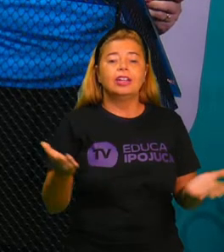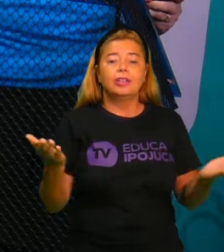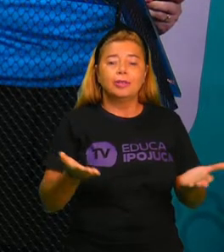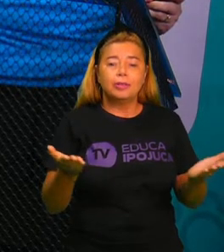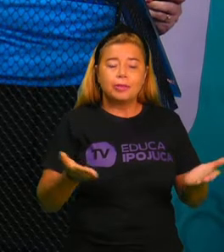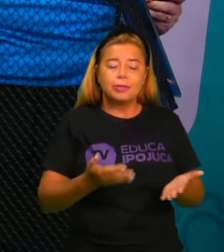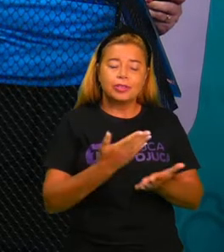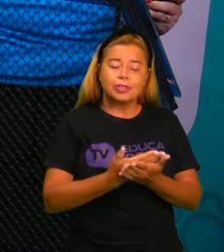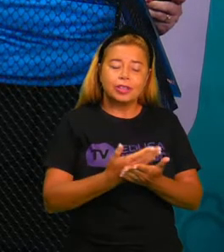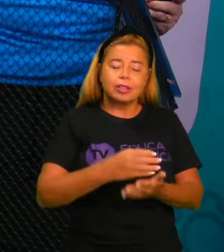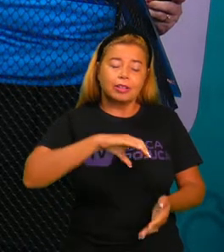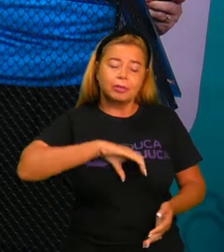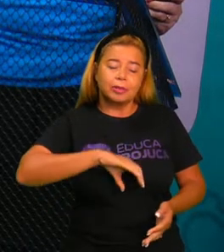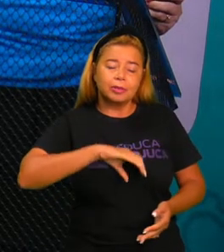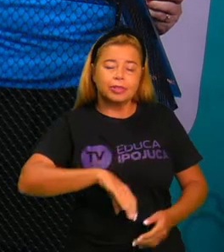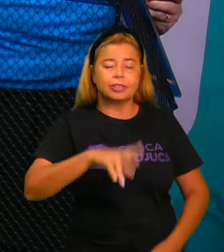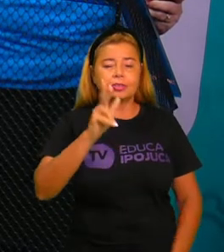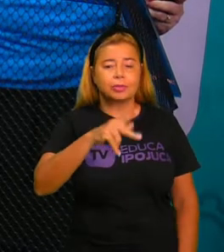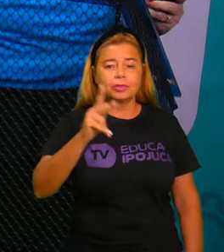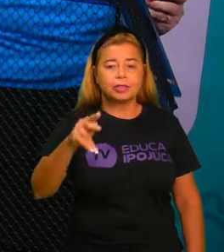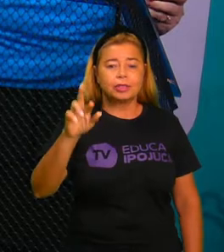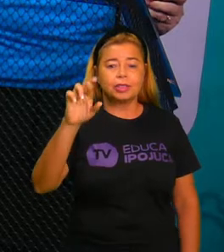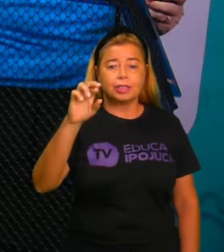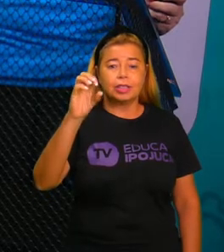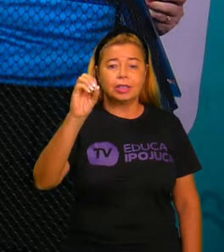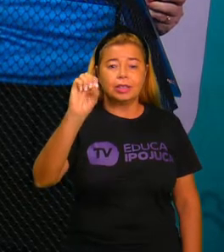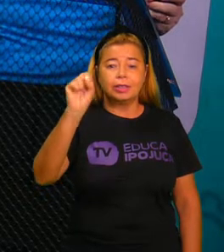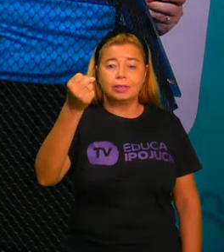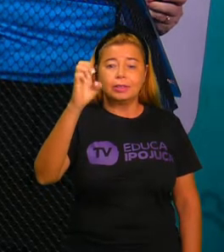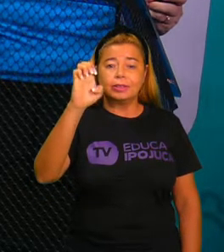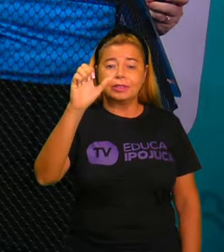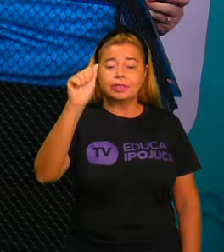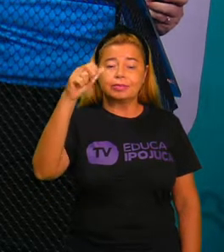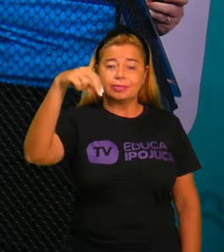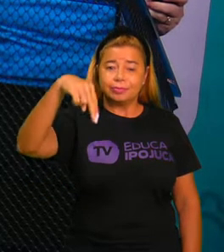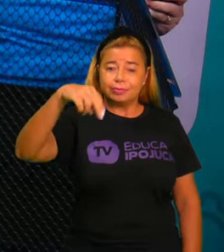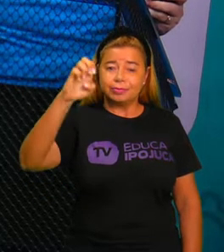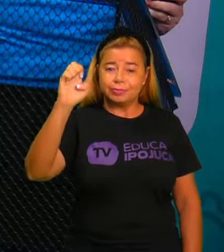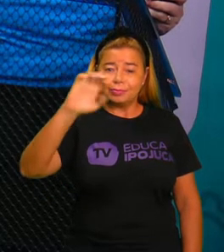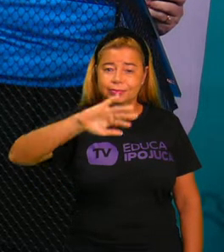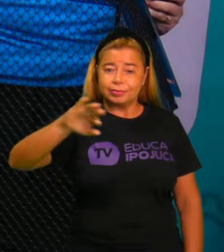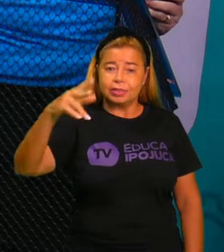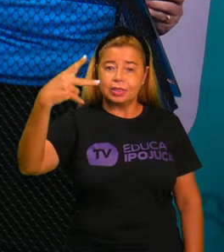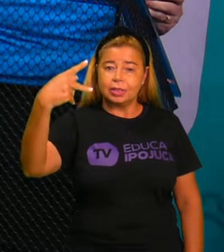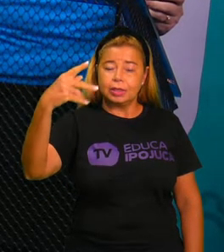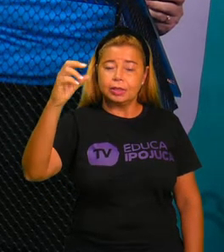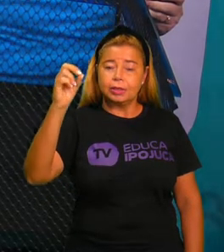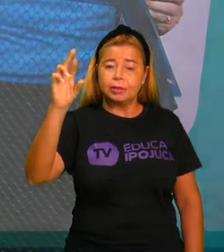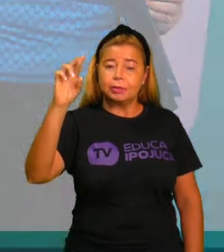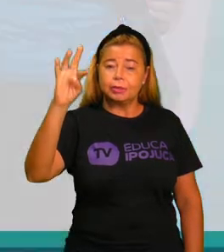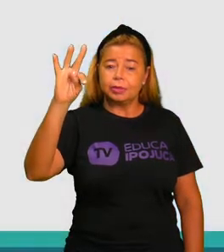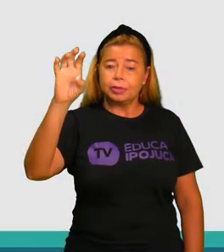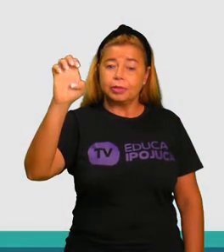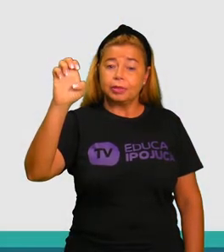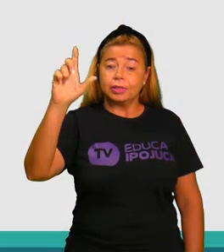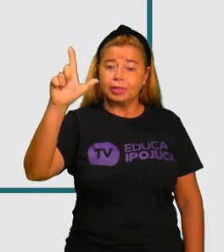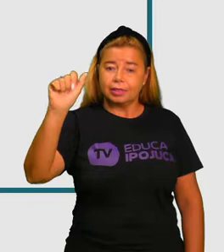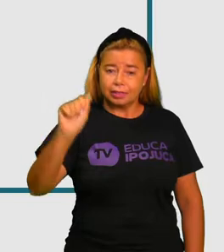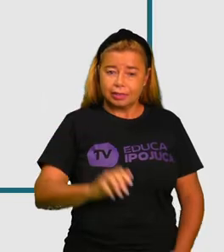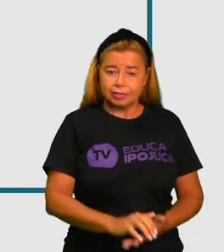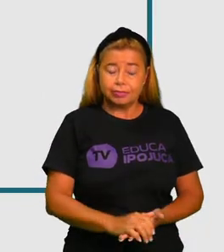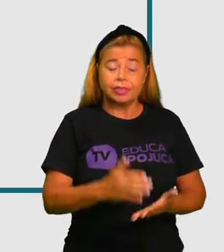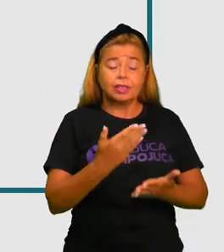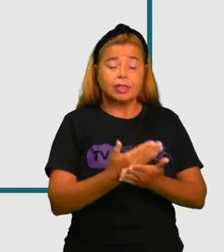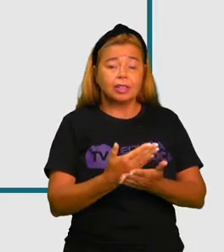Portela sua professora de língua portuguesa vamos ver a temática de hoje texto de divulgação Científica